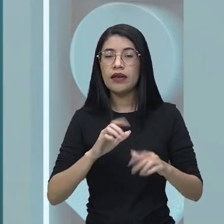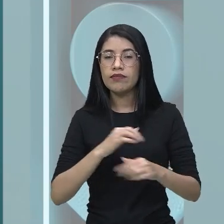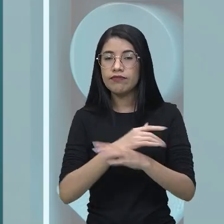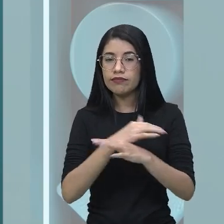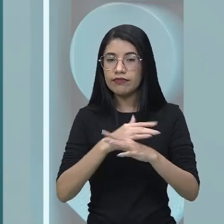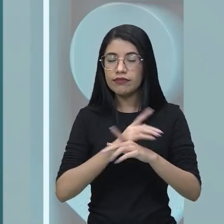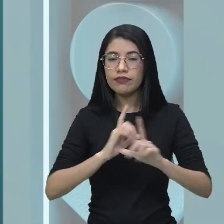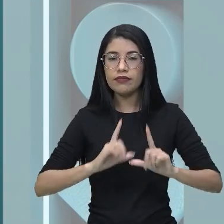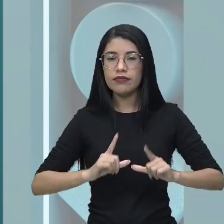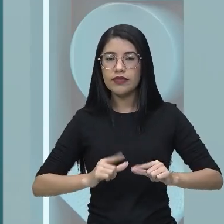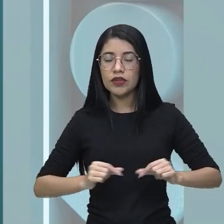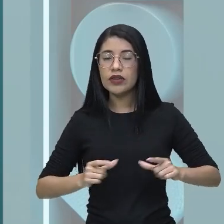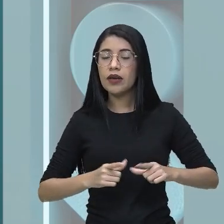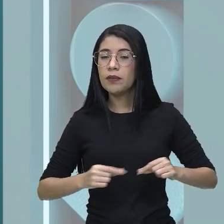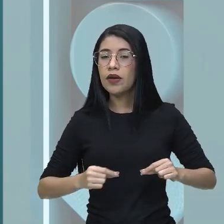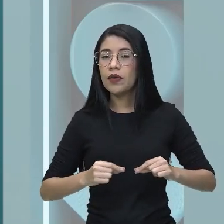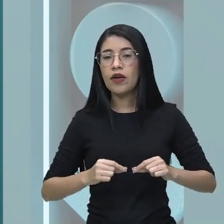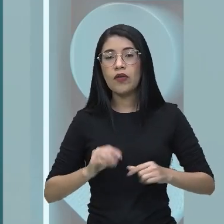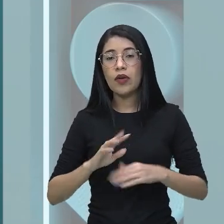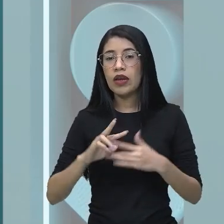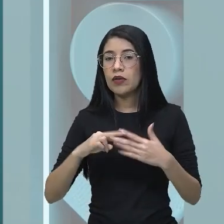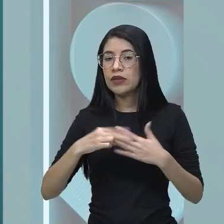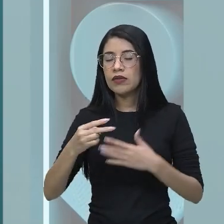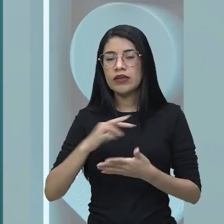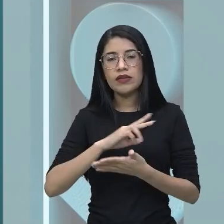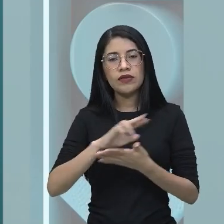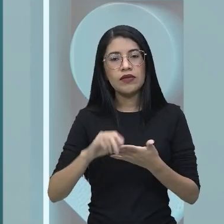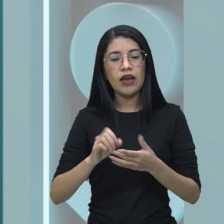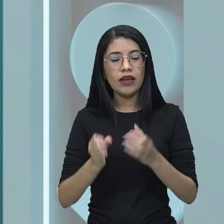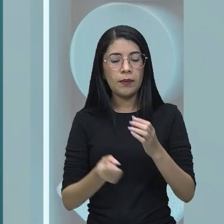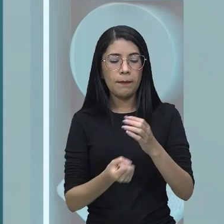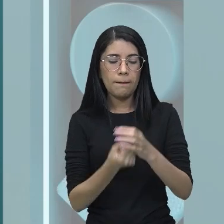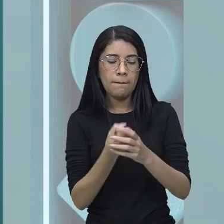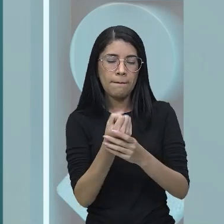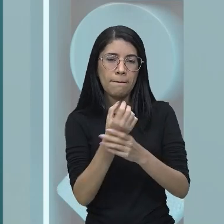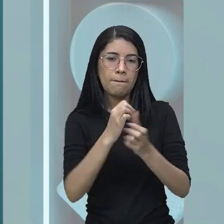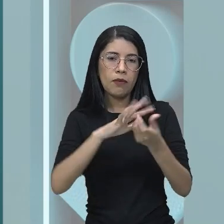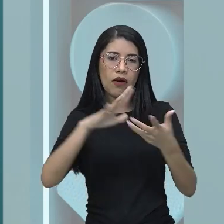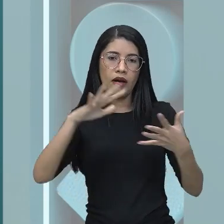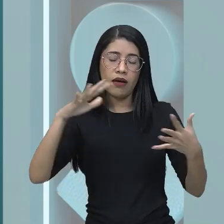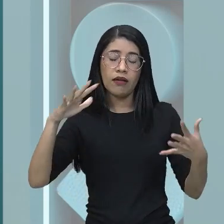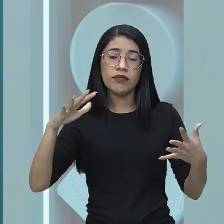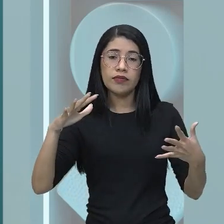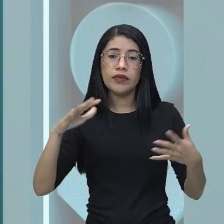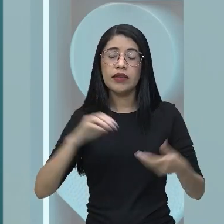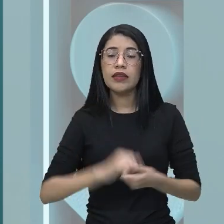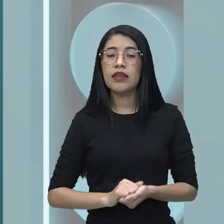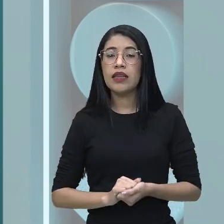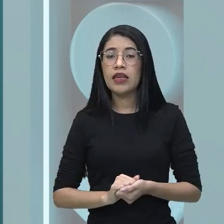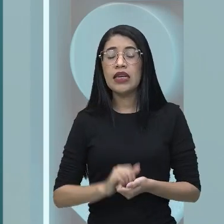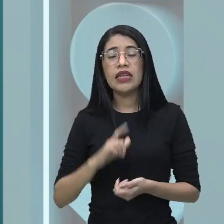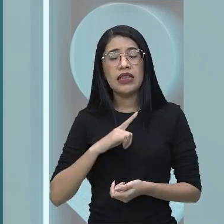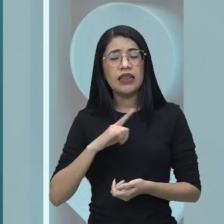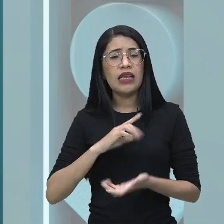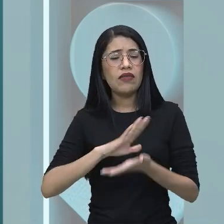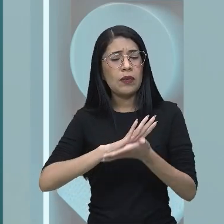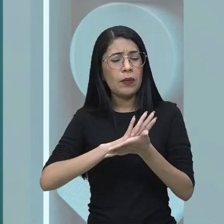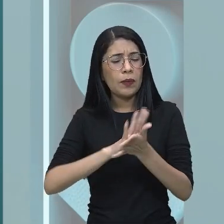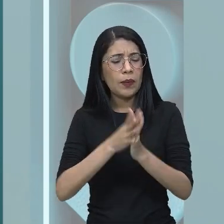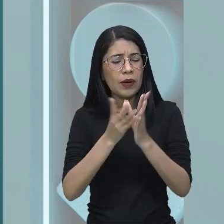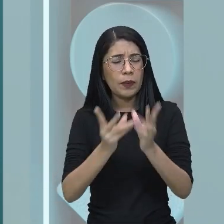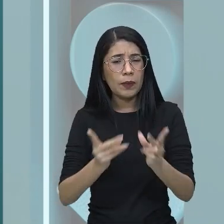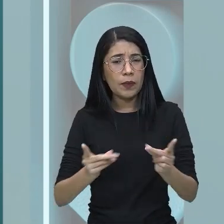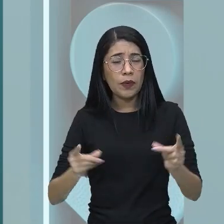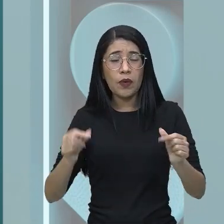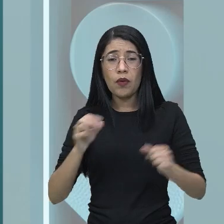vítimas ali exatamente das bombas nucleares que foram lançadas pela primeira vez e que causaram uma destruição tão intensa que